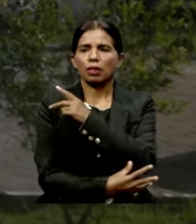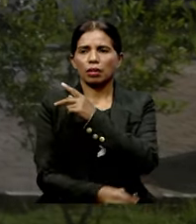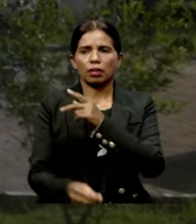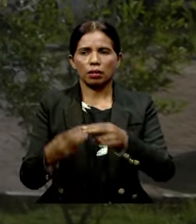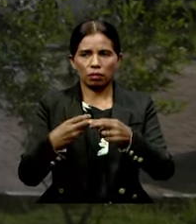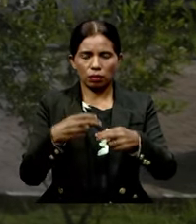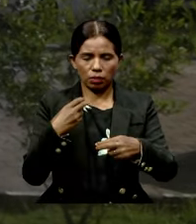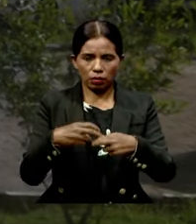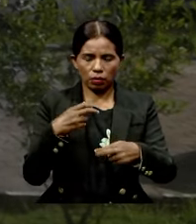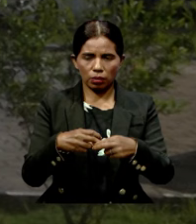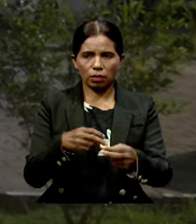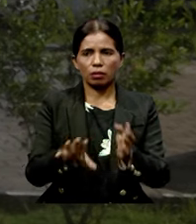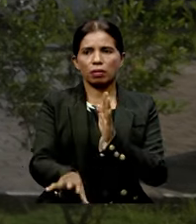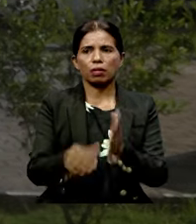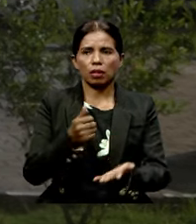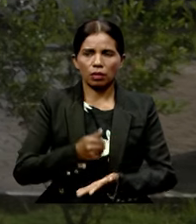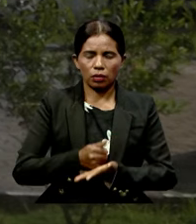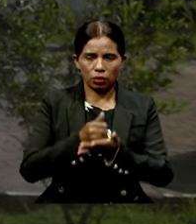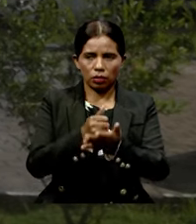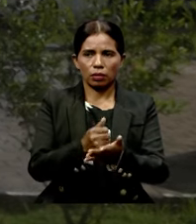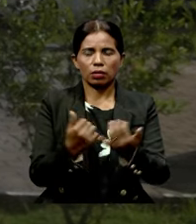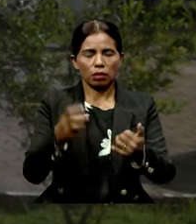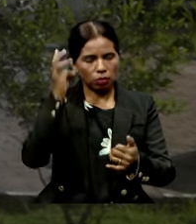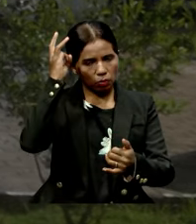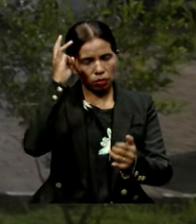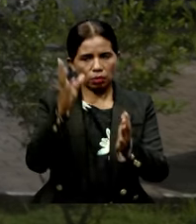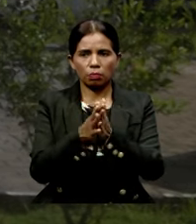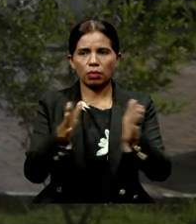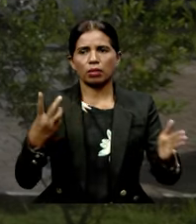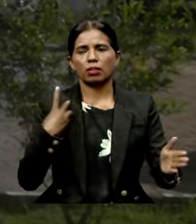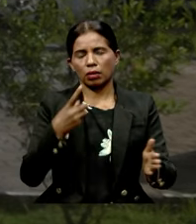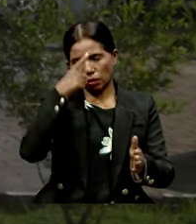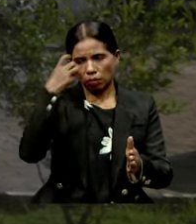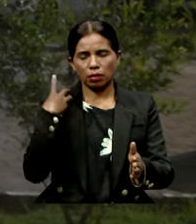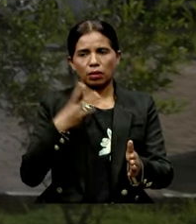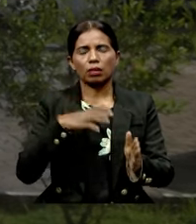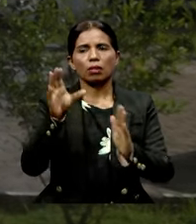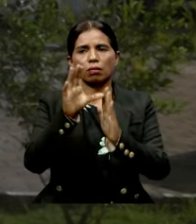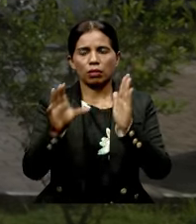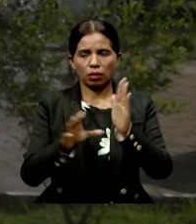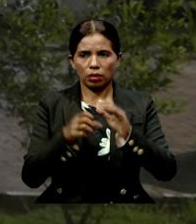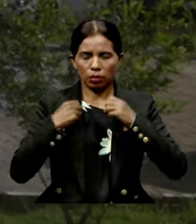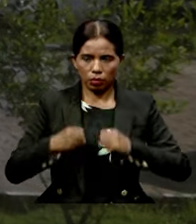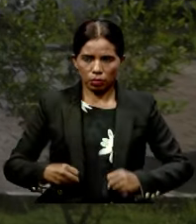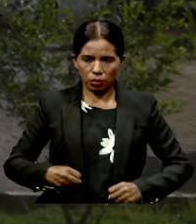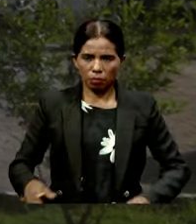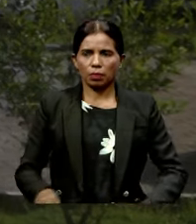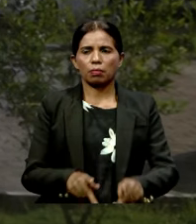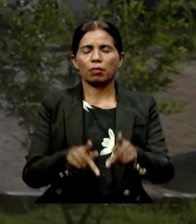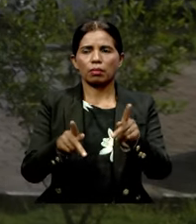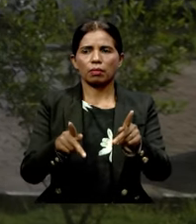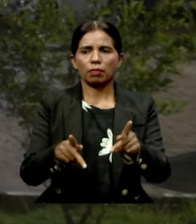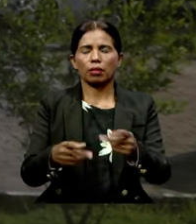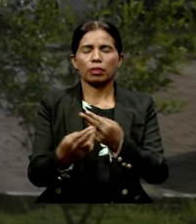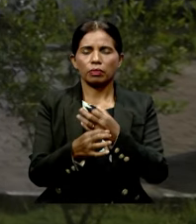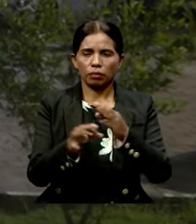susara tu bel reta assistência dane e dane preocupação boa também tem constituição rasic até te catax saúde pública né grátis